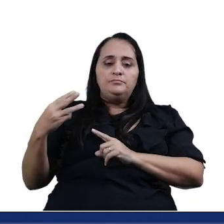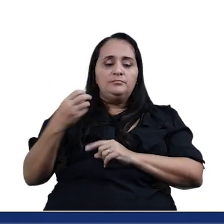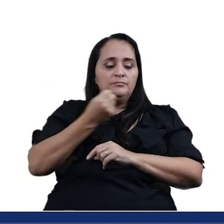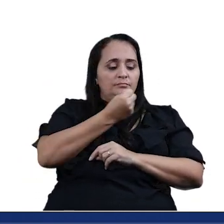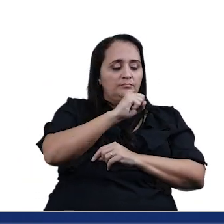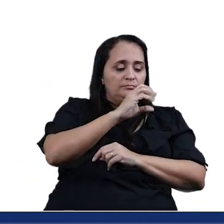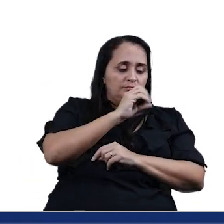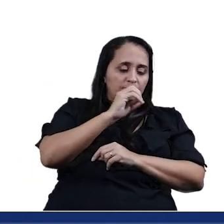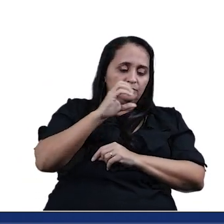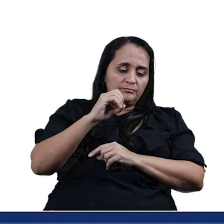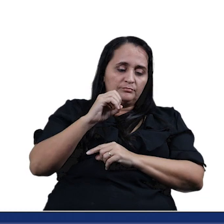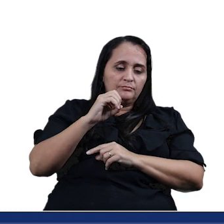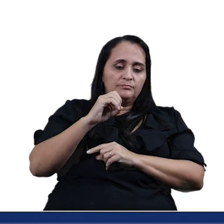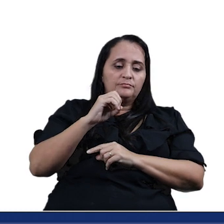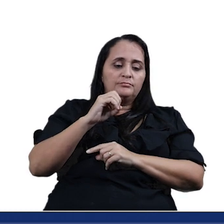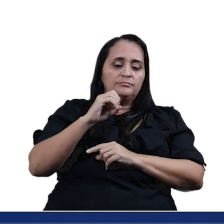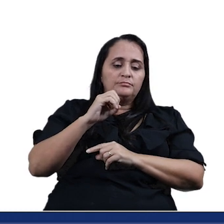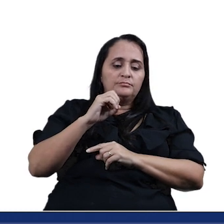3.